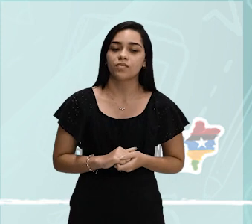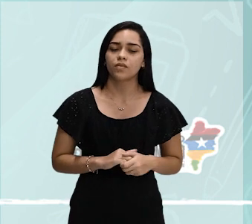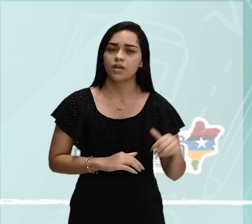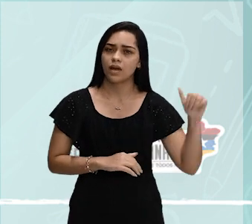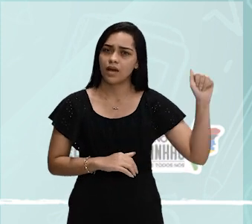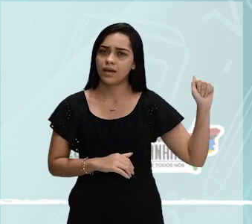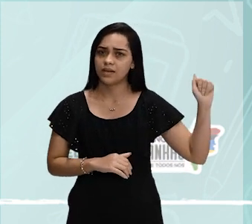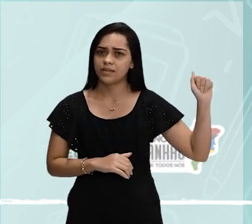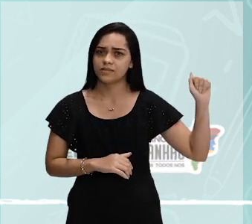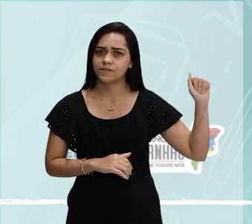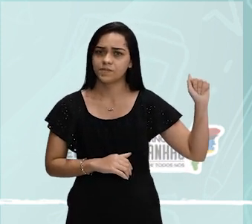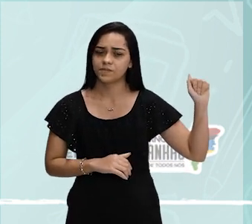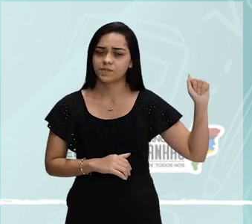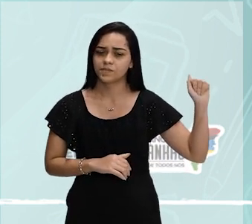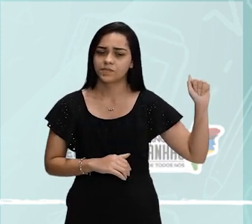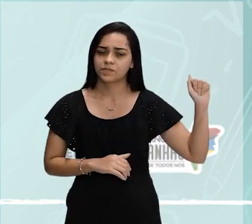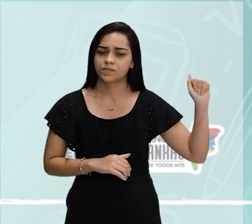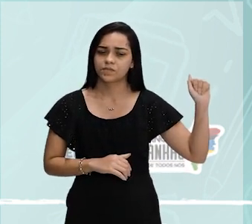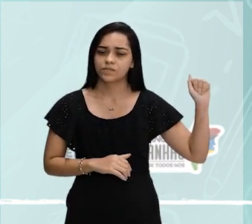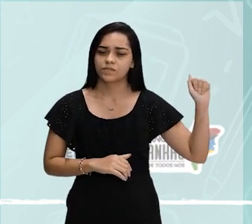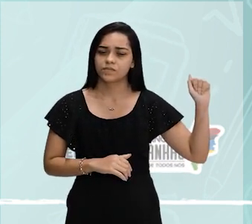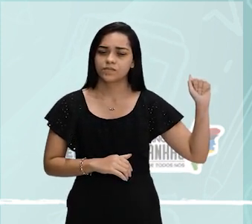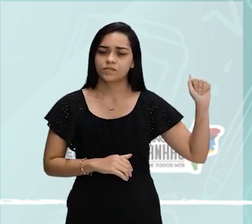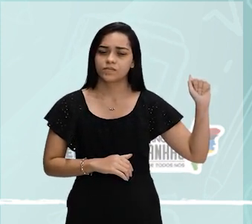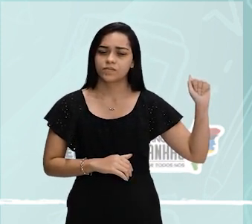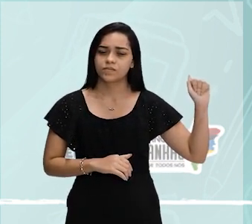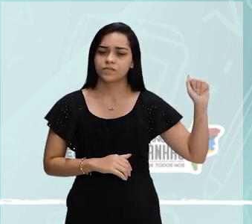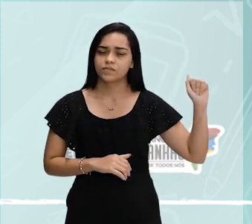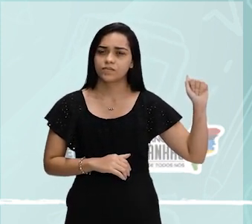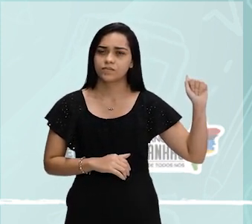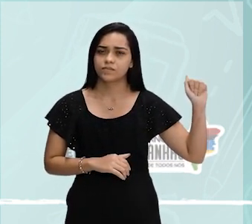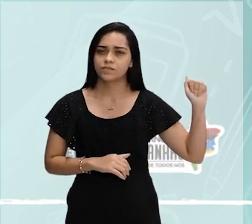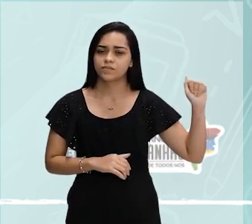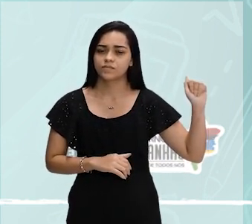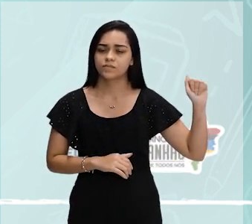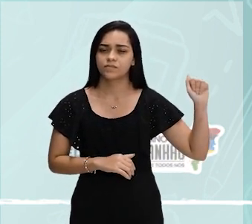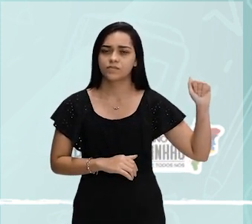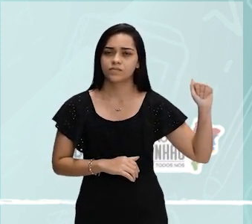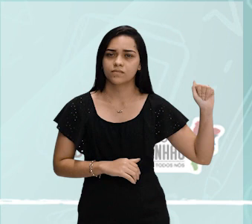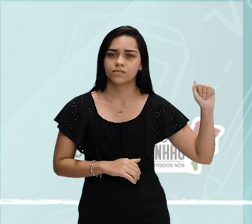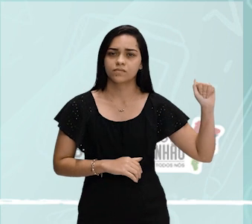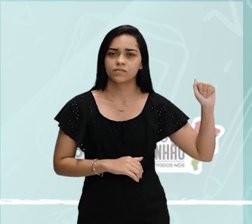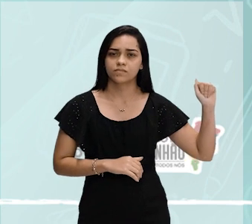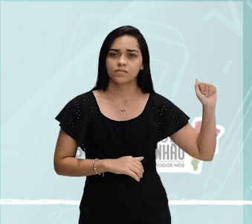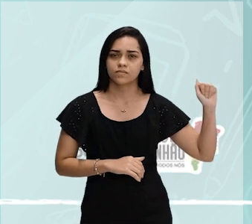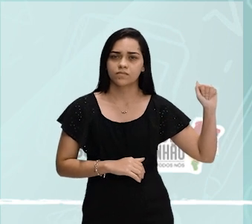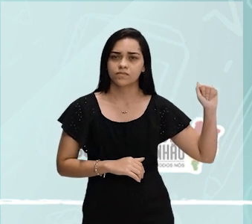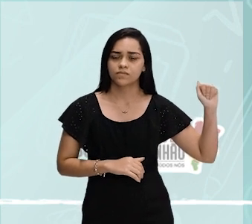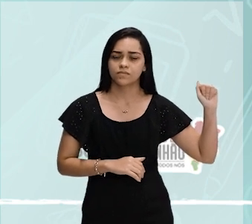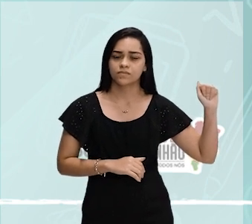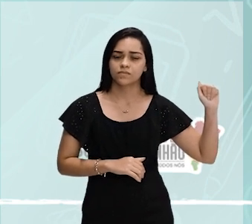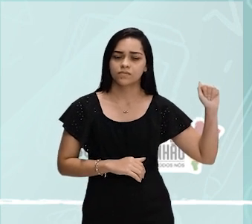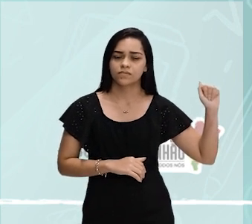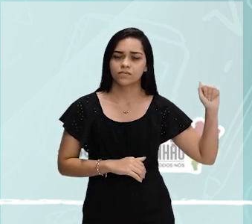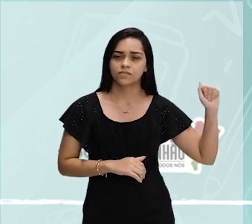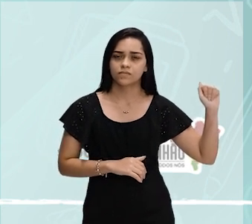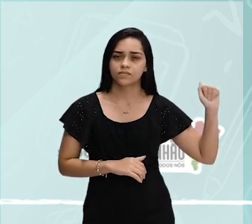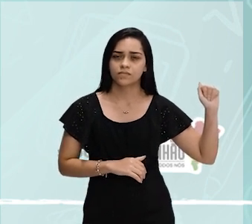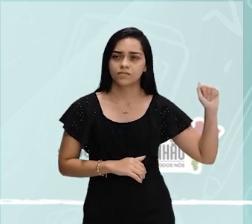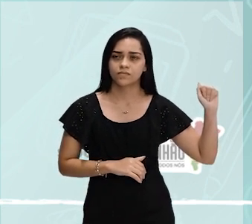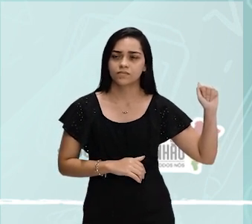amor constitui o objetivo fundamental da existência e o casamento, o fim último da vida.